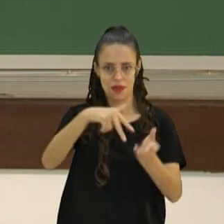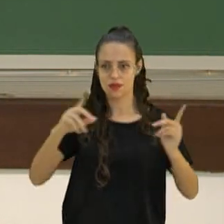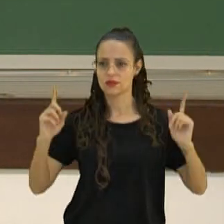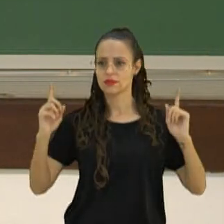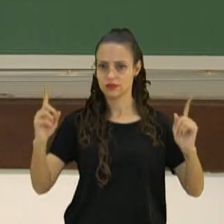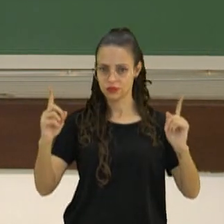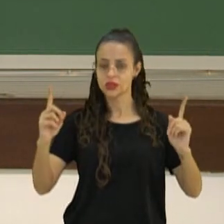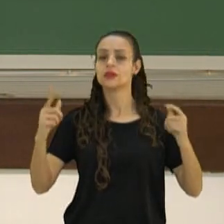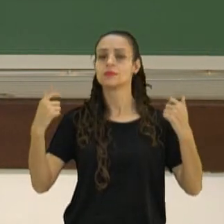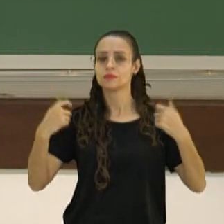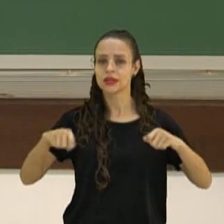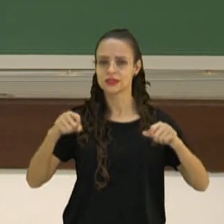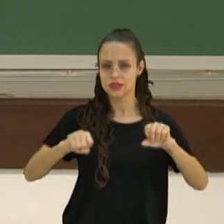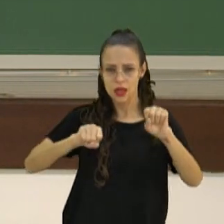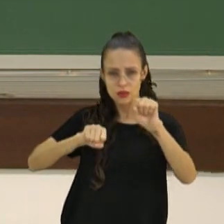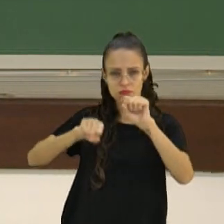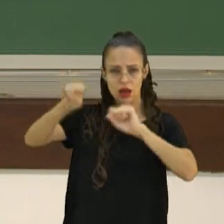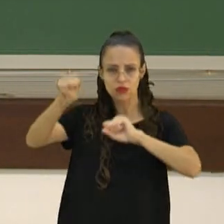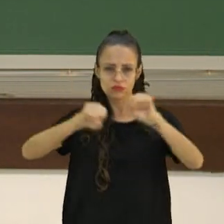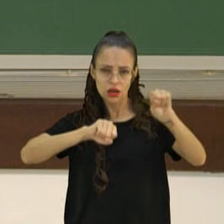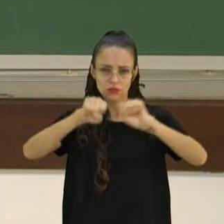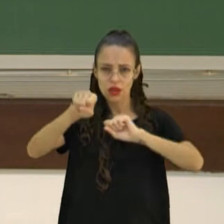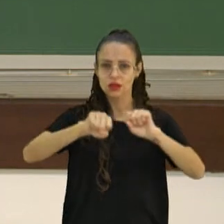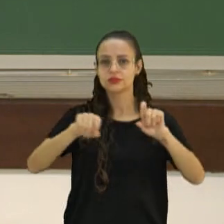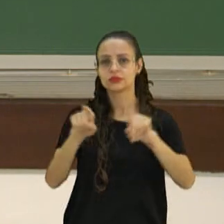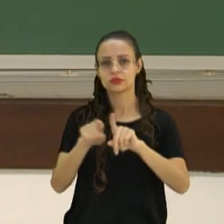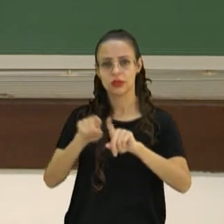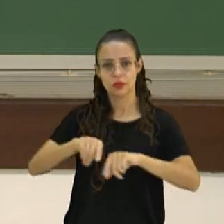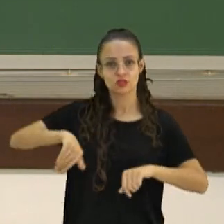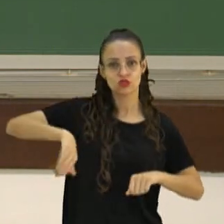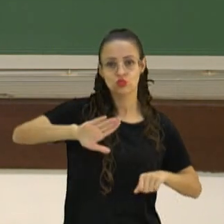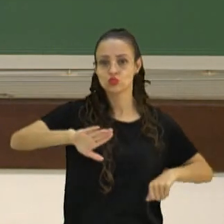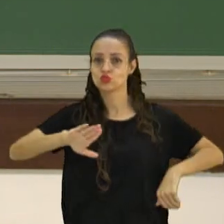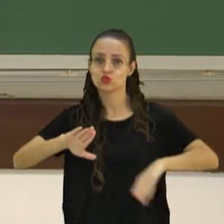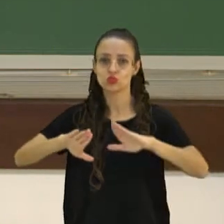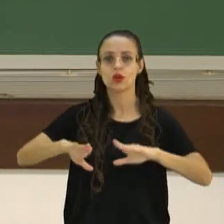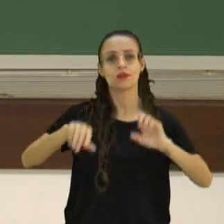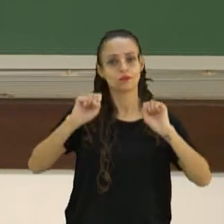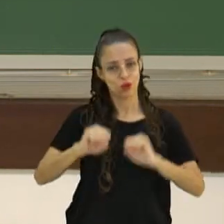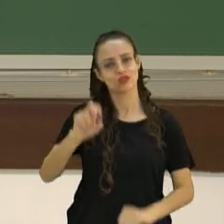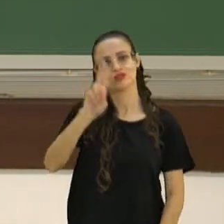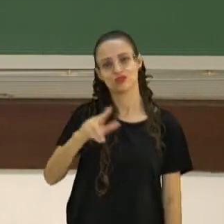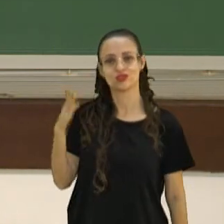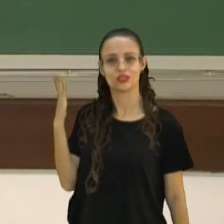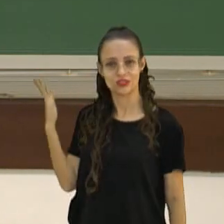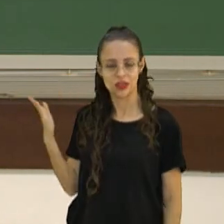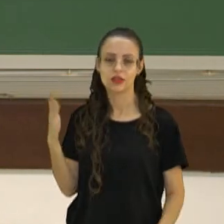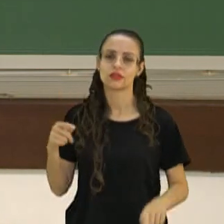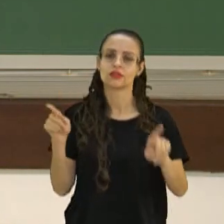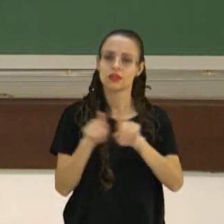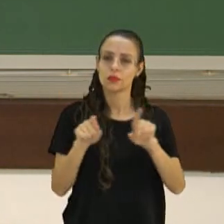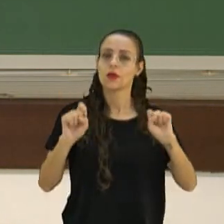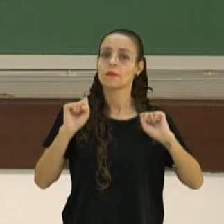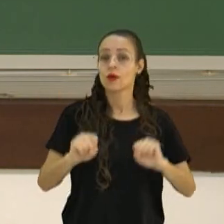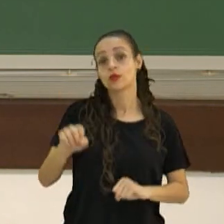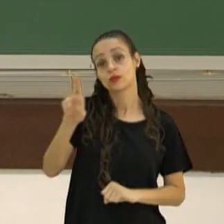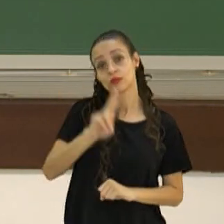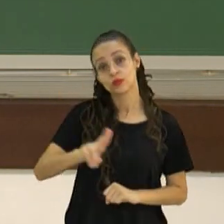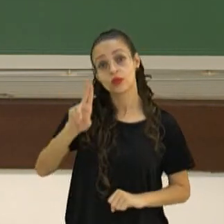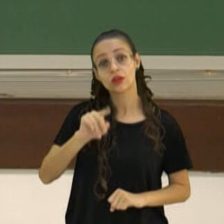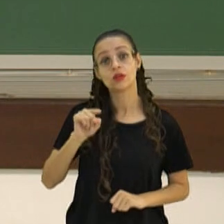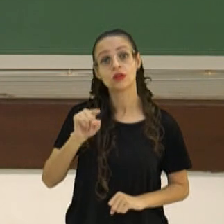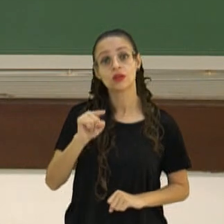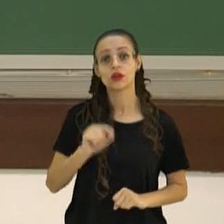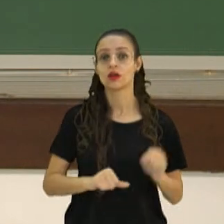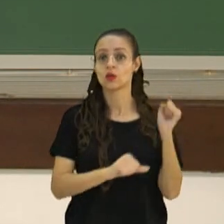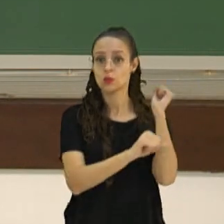que eu preciso de socos, que eu preciso utilizar de chutes também, né? Então, posso estar utilizando ali o kickboxing, posso estar utilizando o